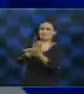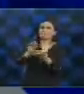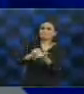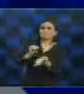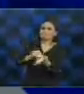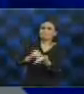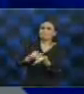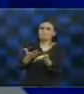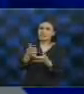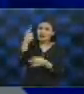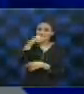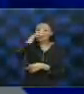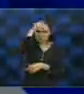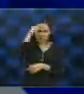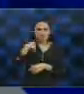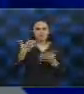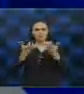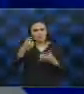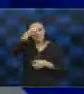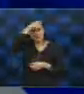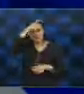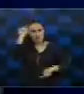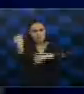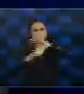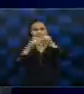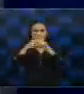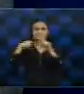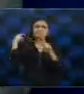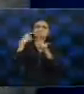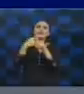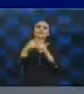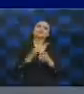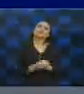de Manaus. Eu quero ser prefeito para mudar mais. Réplica, um minuto.